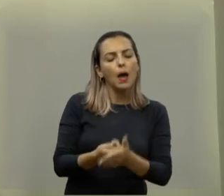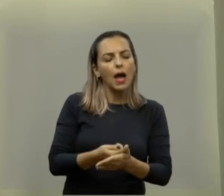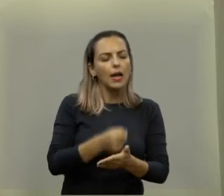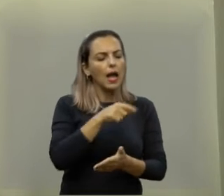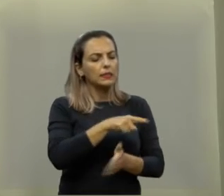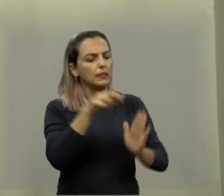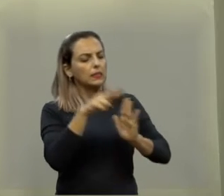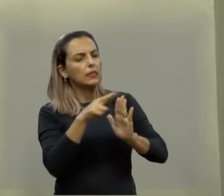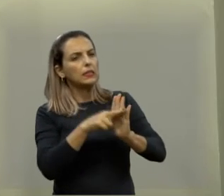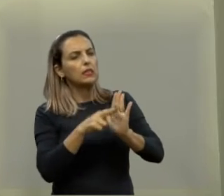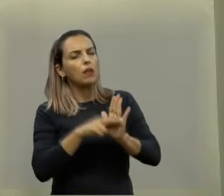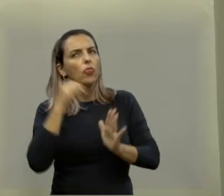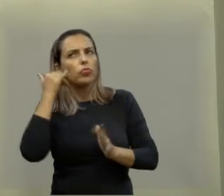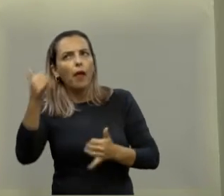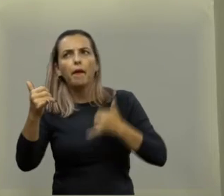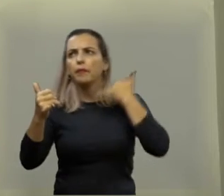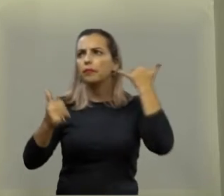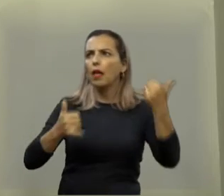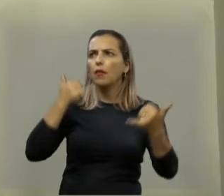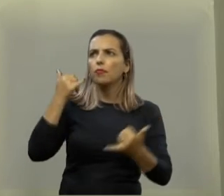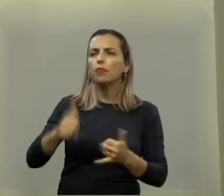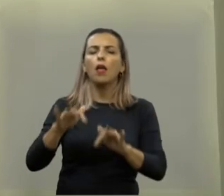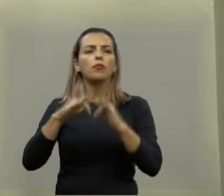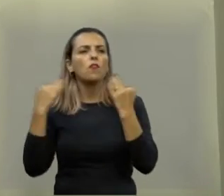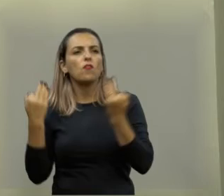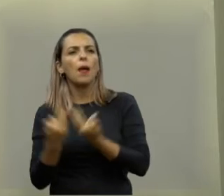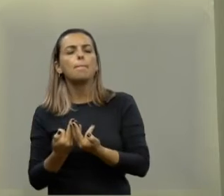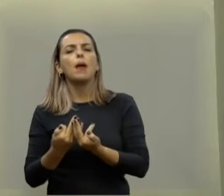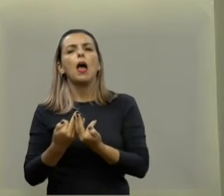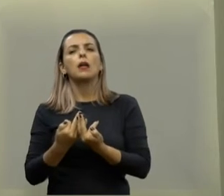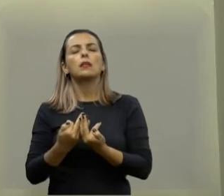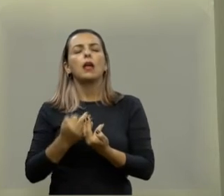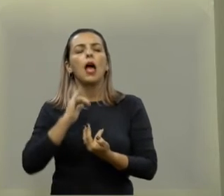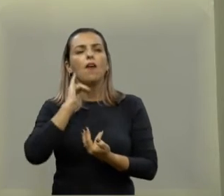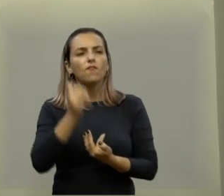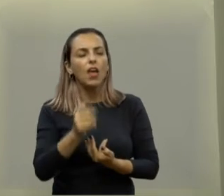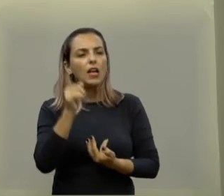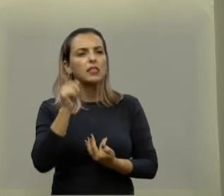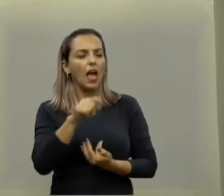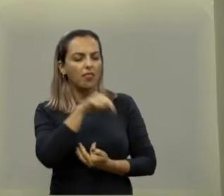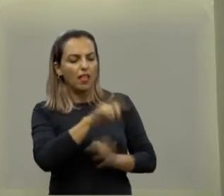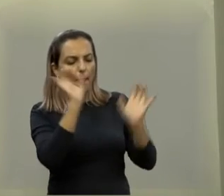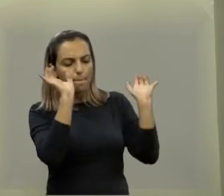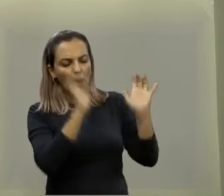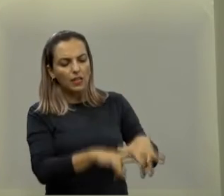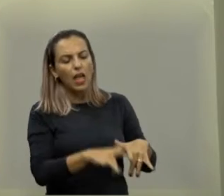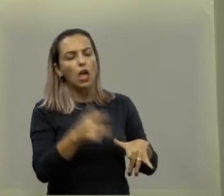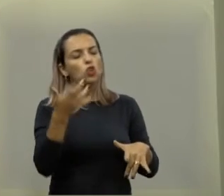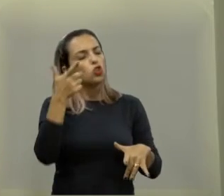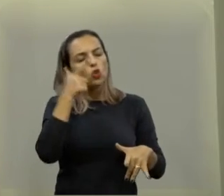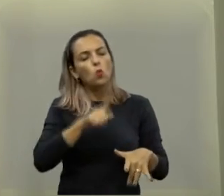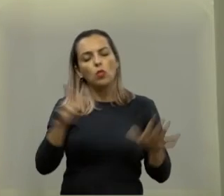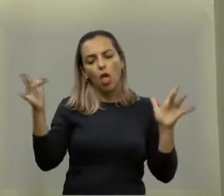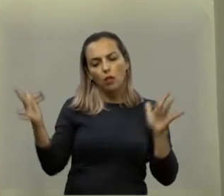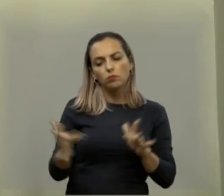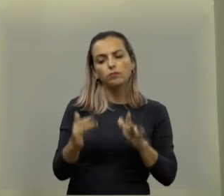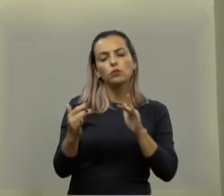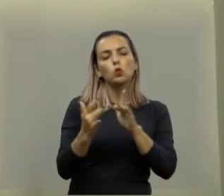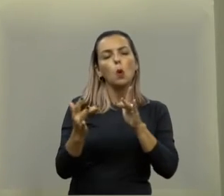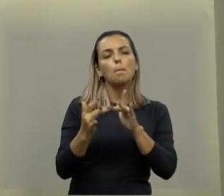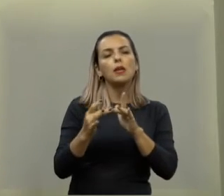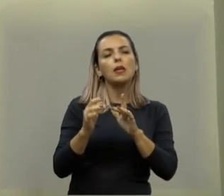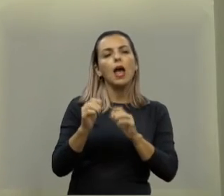liguem para as famílias notifiquem por abandono não consigo compreender a relação entre cobrança de preço público